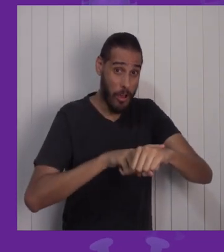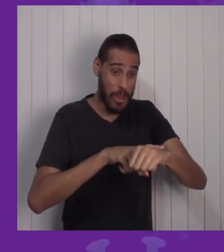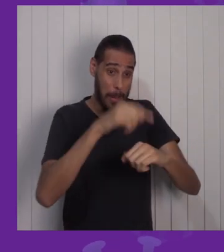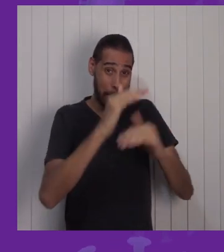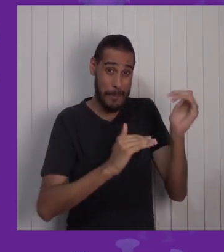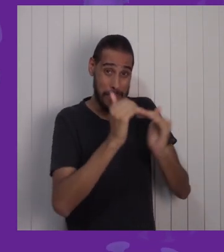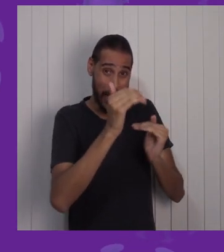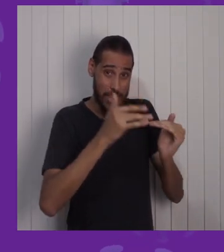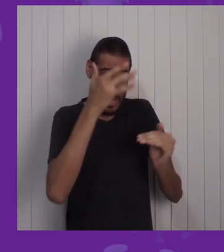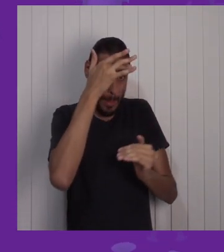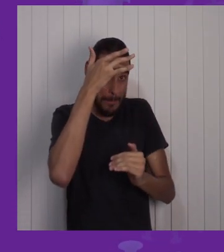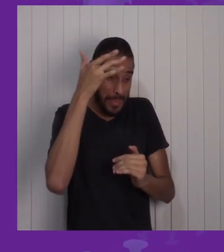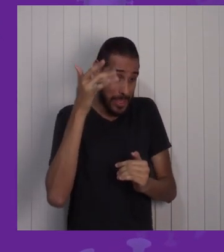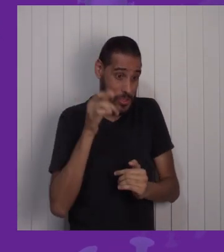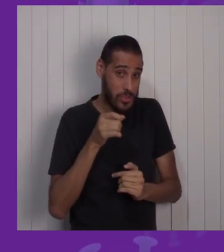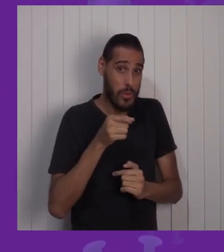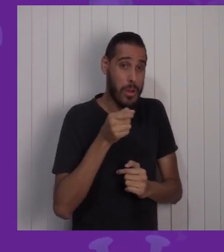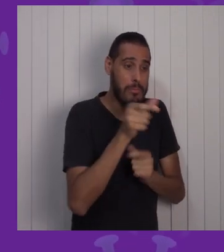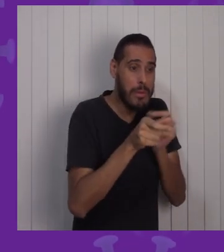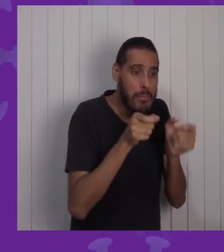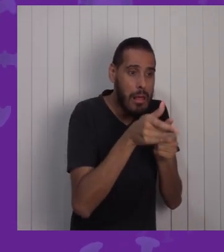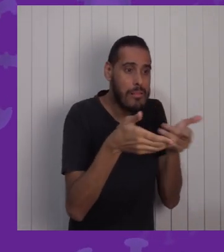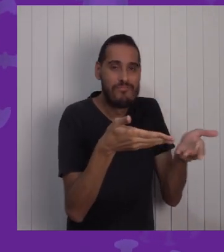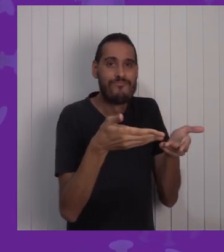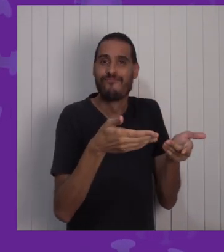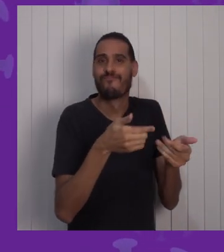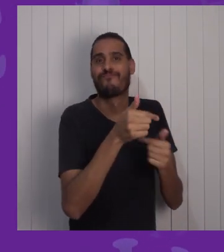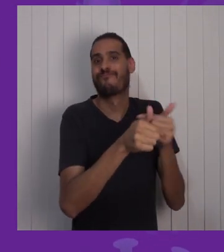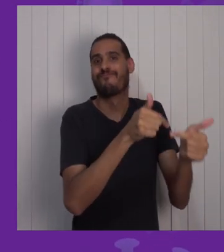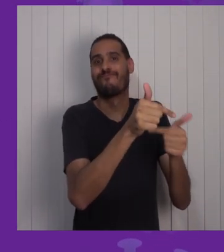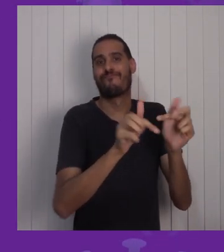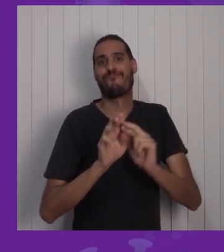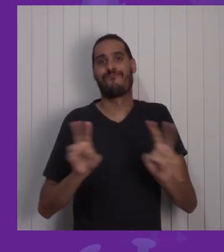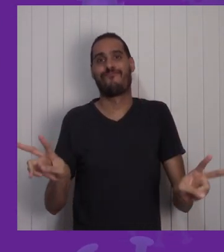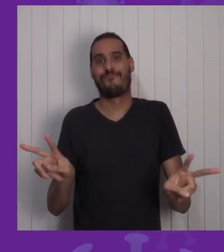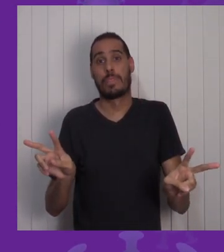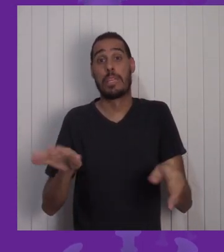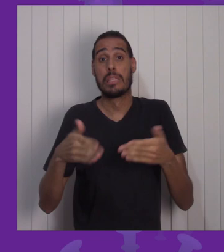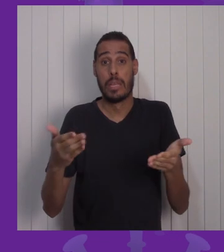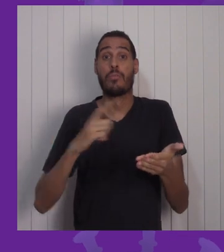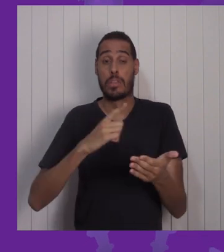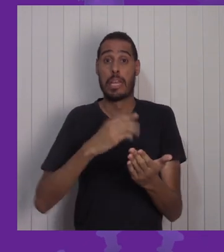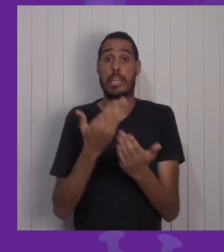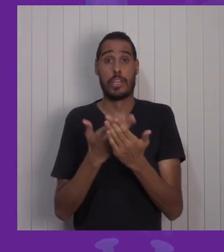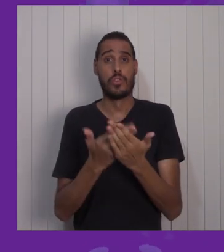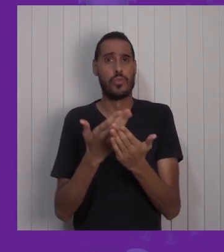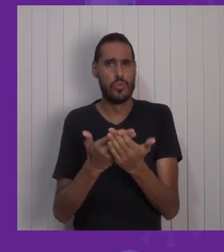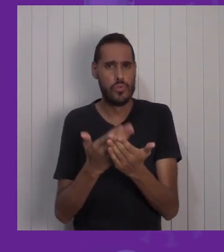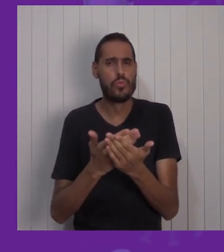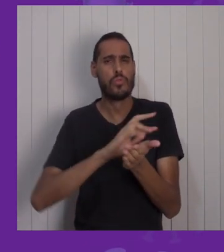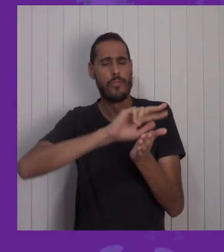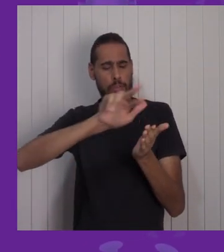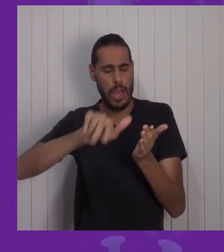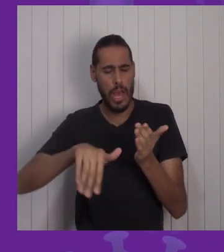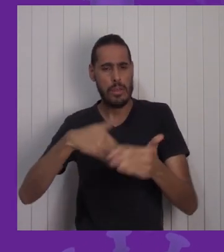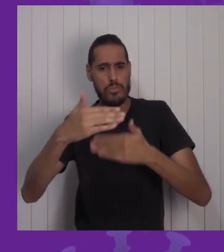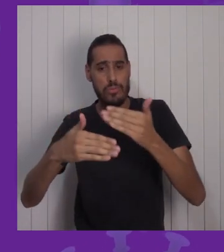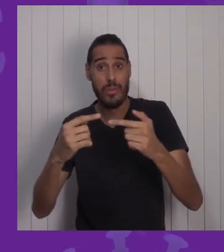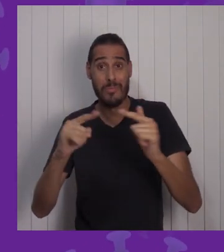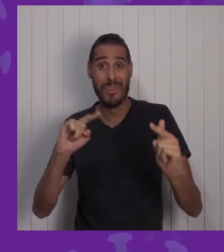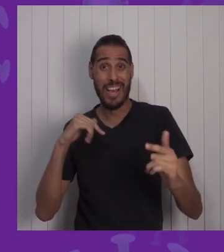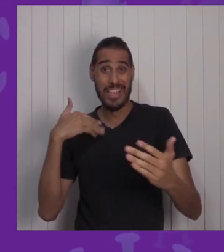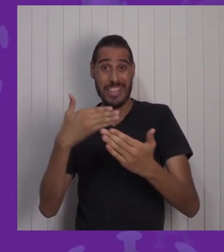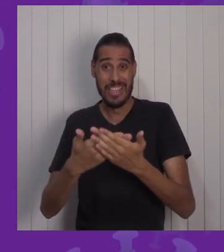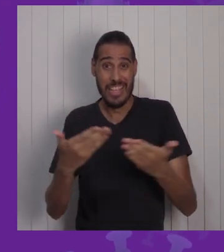estudo concluiu pela real eficácia da cloroquina, nem pela segurança, inclusive, no